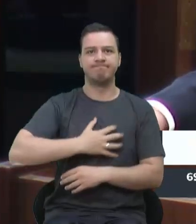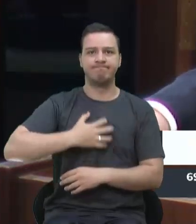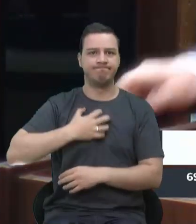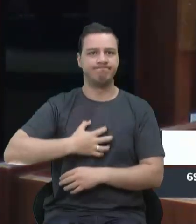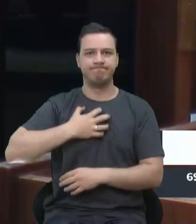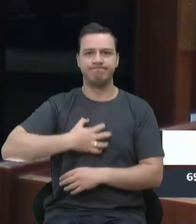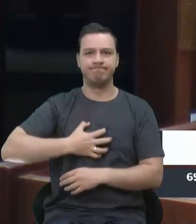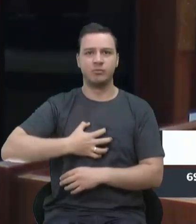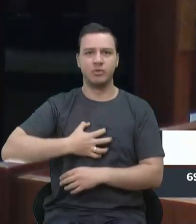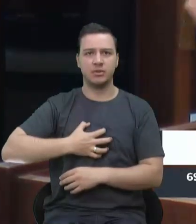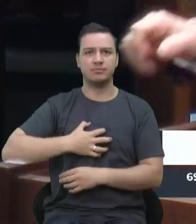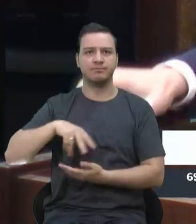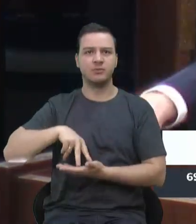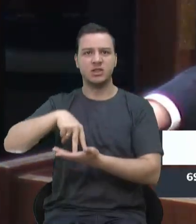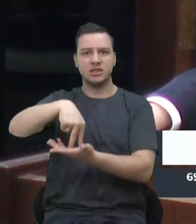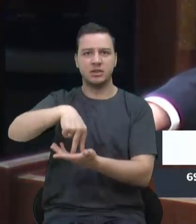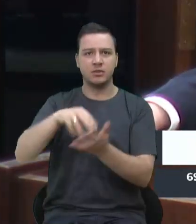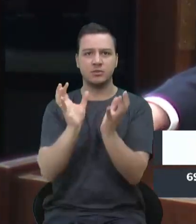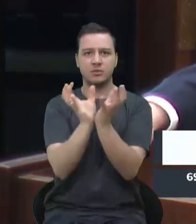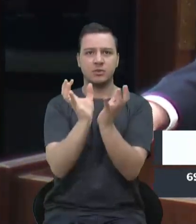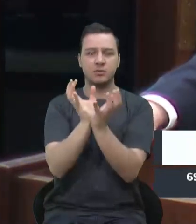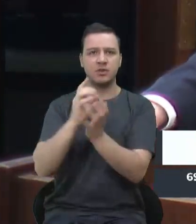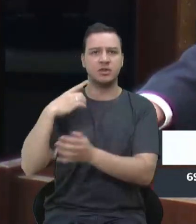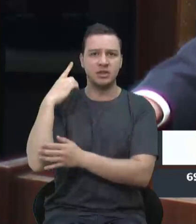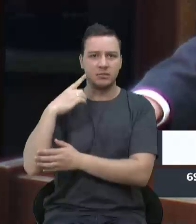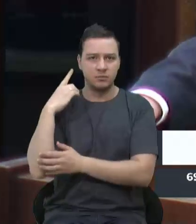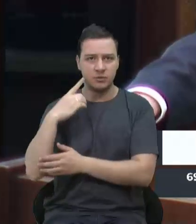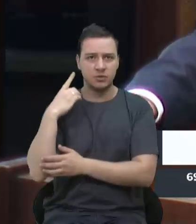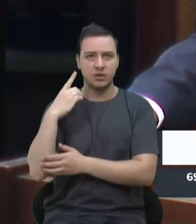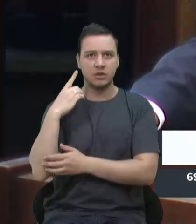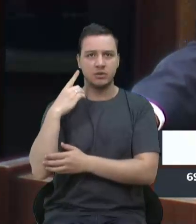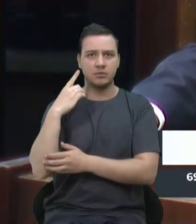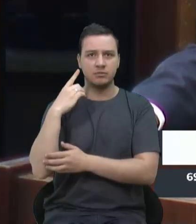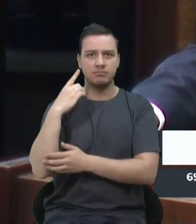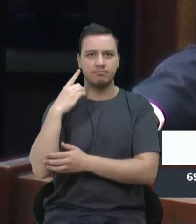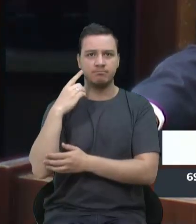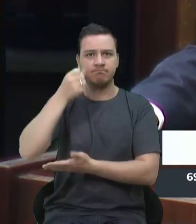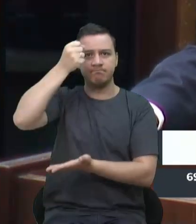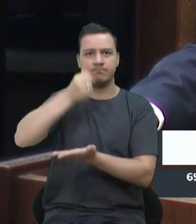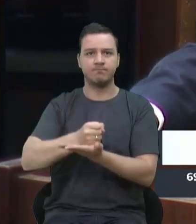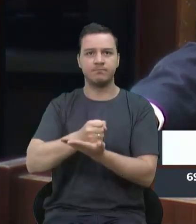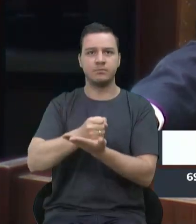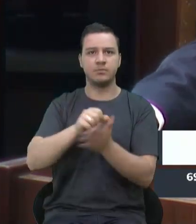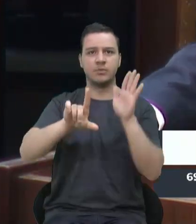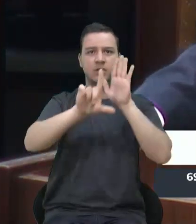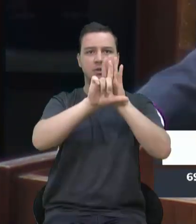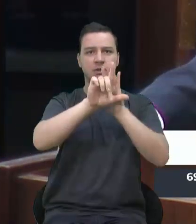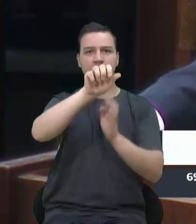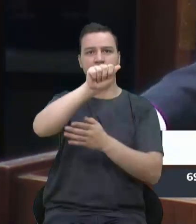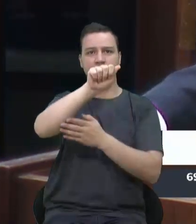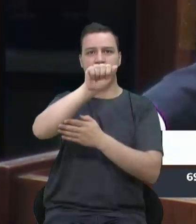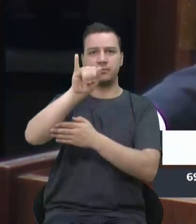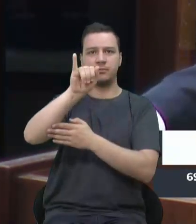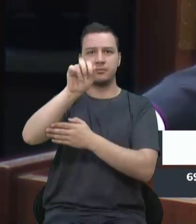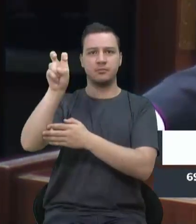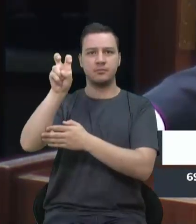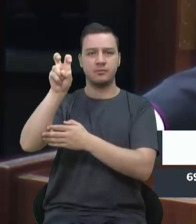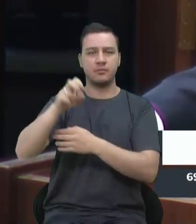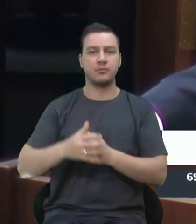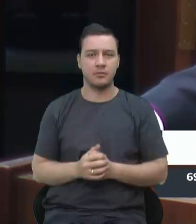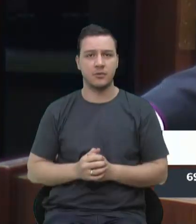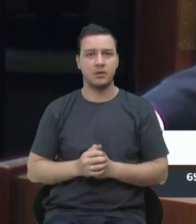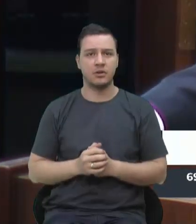com a posição firme da Câmara dos Deputados baixou o AI-5. e Márcio Moreira Alves, como tantos